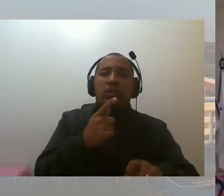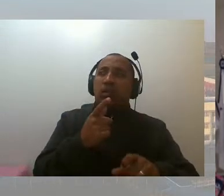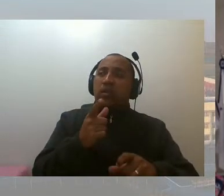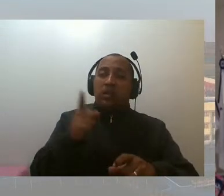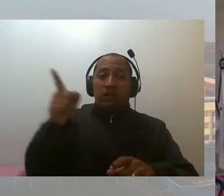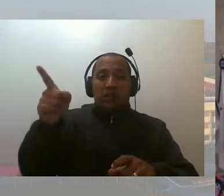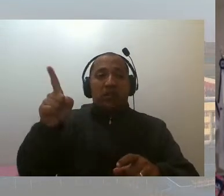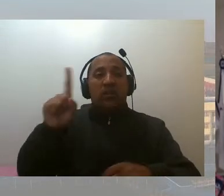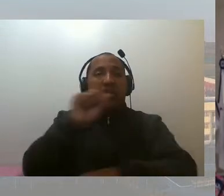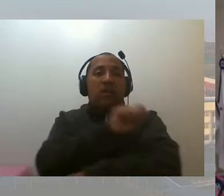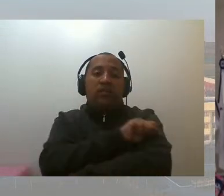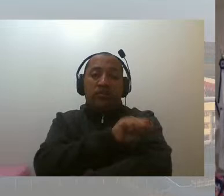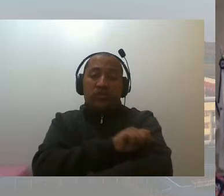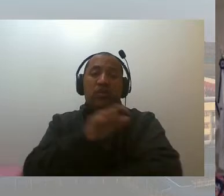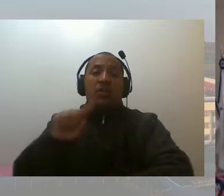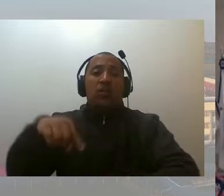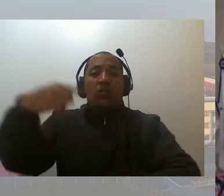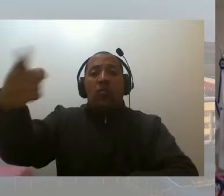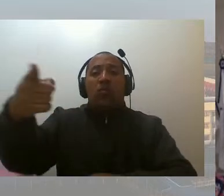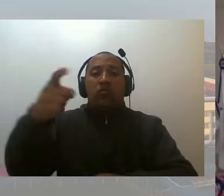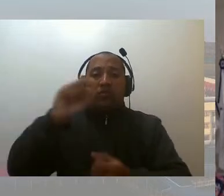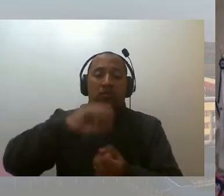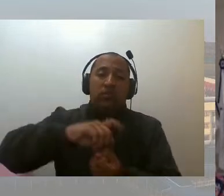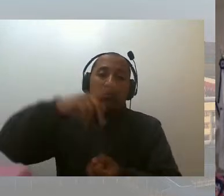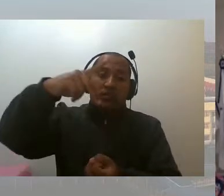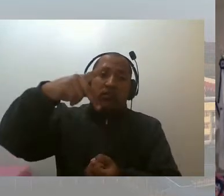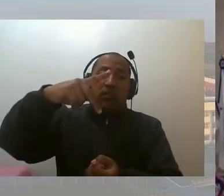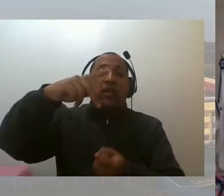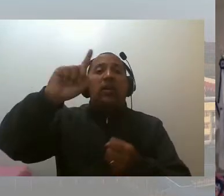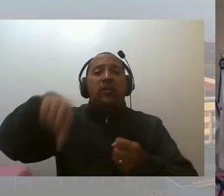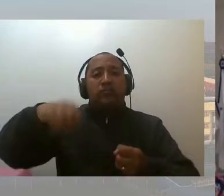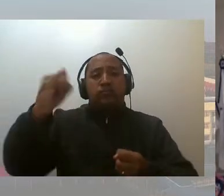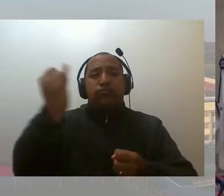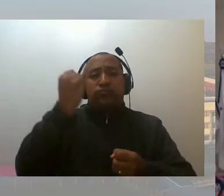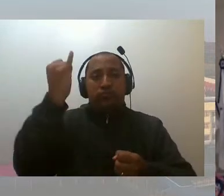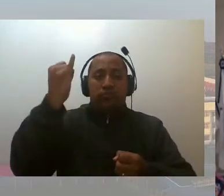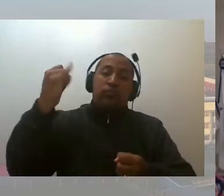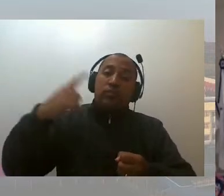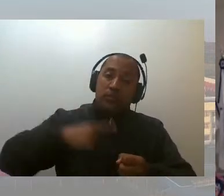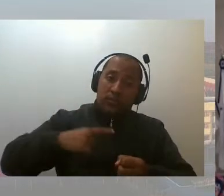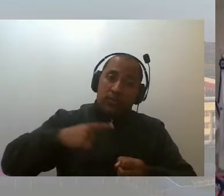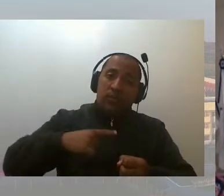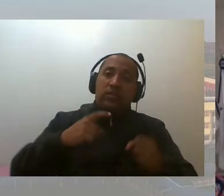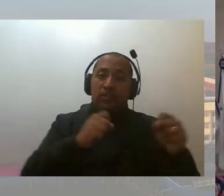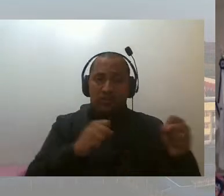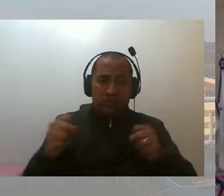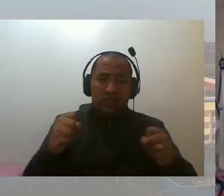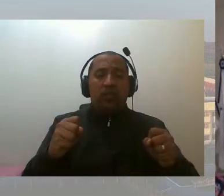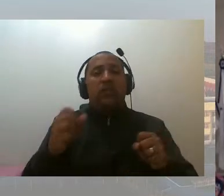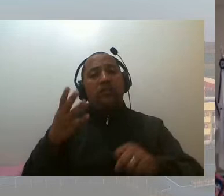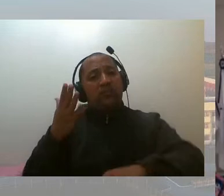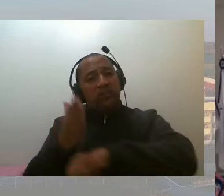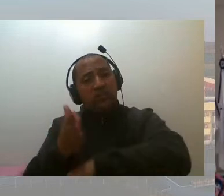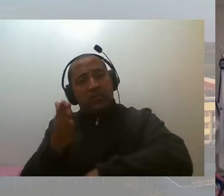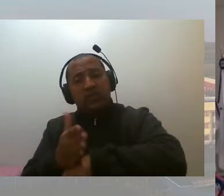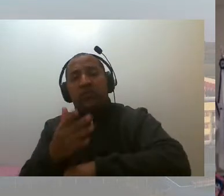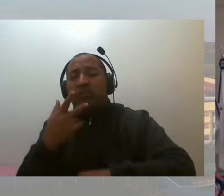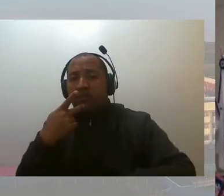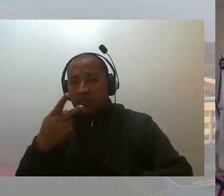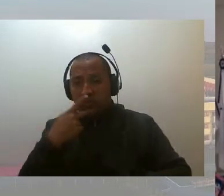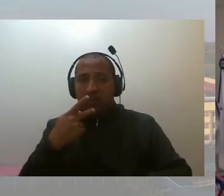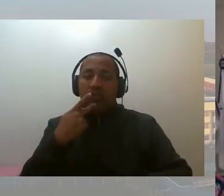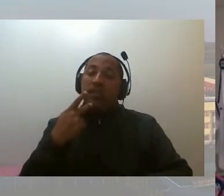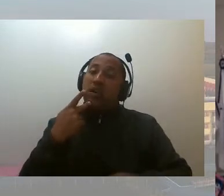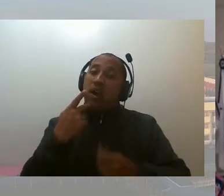em Caçapava para o próximo CIEP. Que é uma questão muito importante para que a gente tenha a participação. A gente vai falar sobre